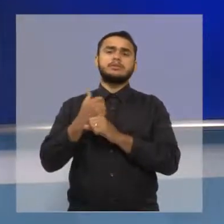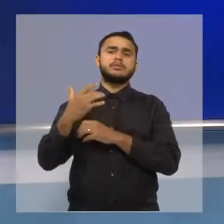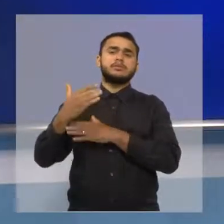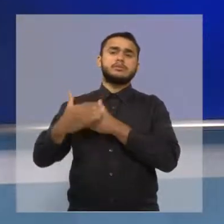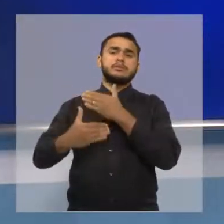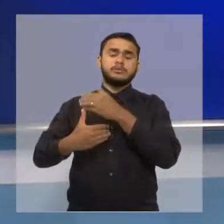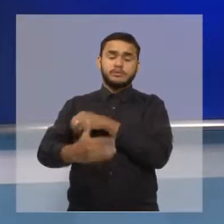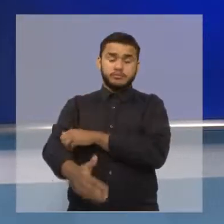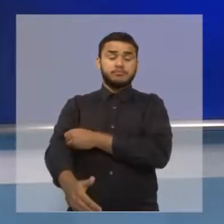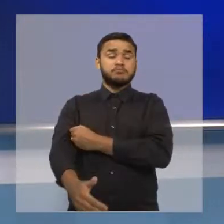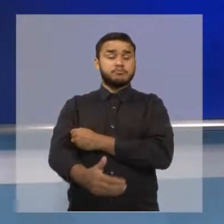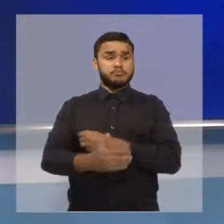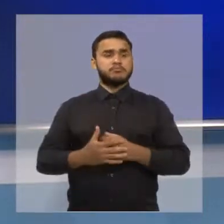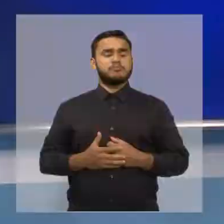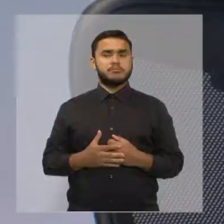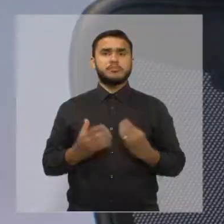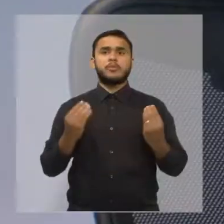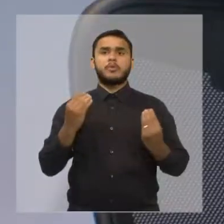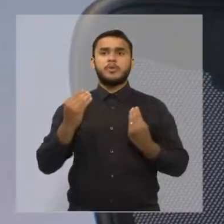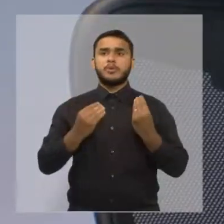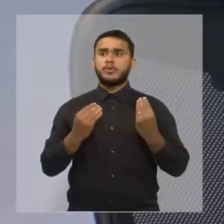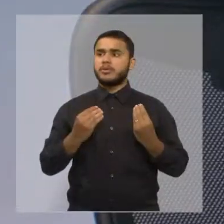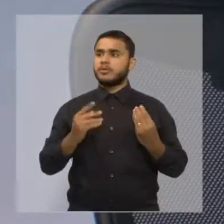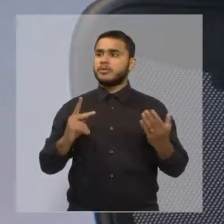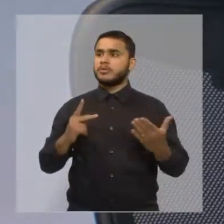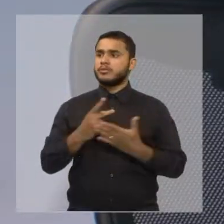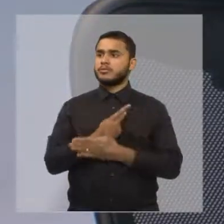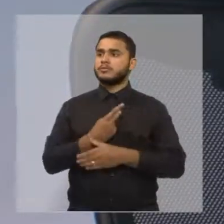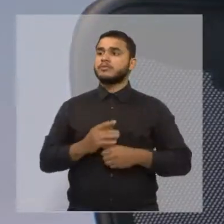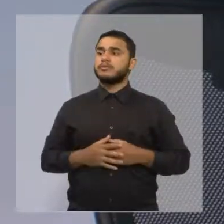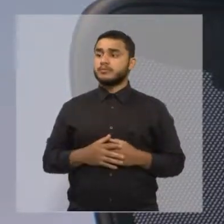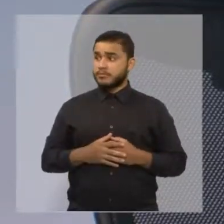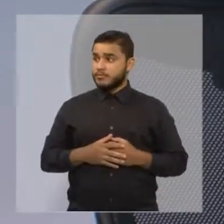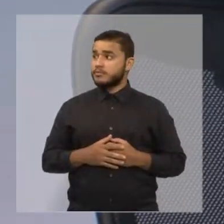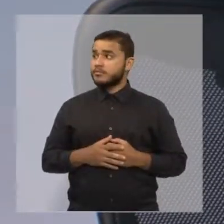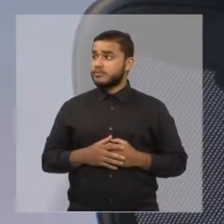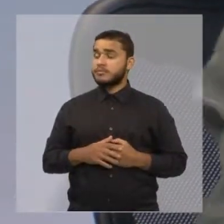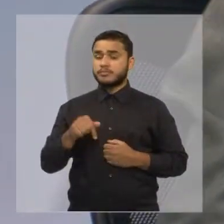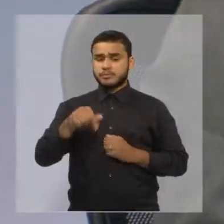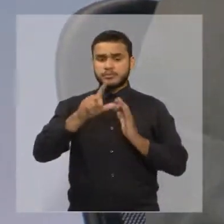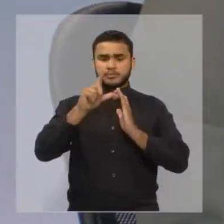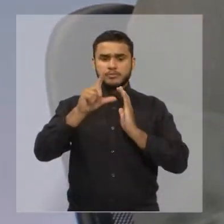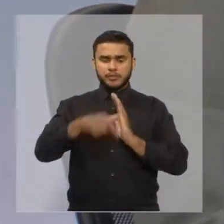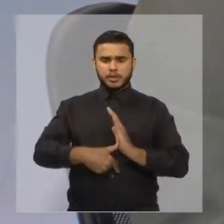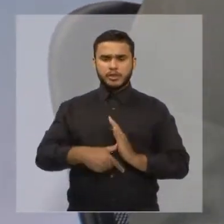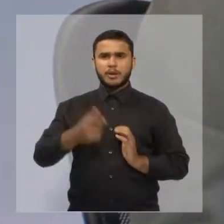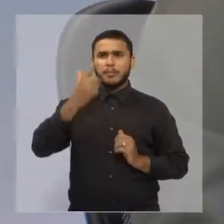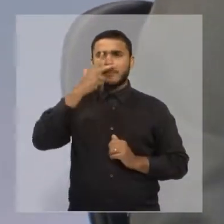depois, a lei de João Sem Terra vem bastante atrasado. Estamos atrasados demais, né?